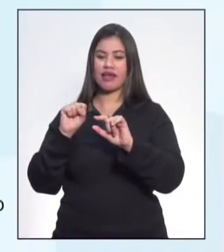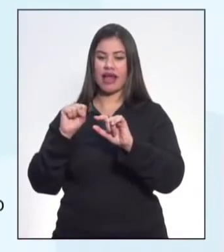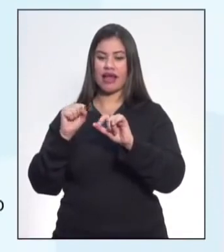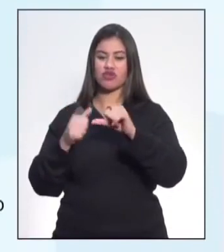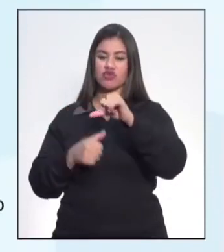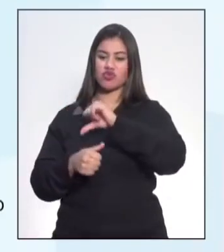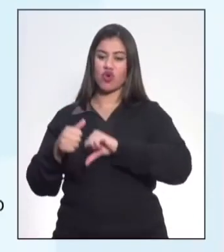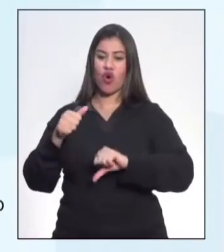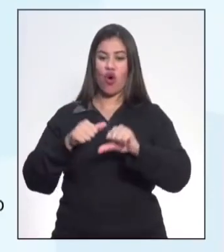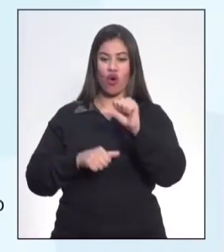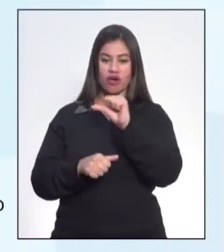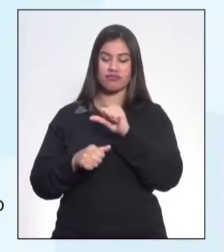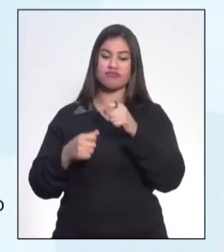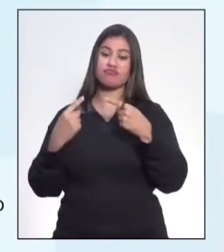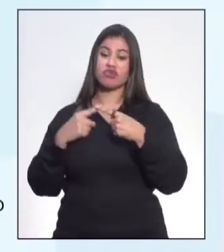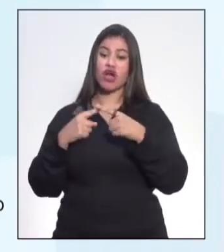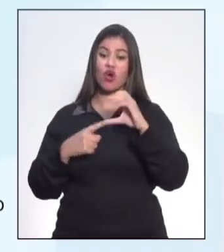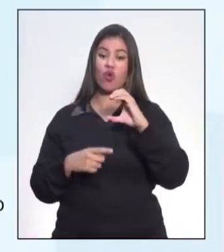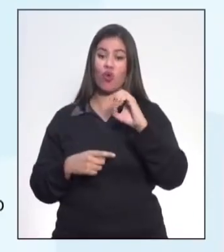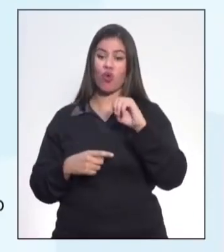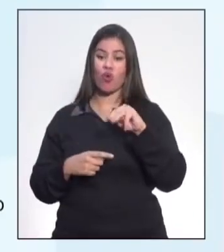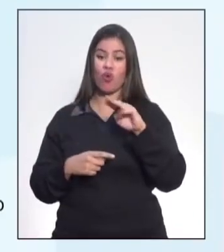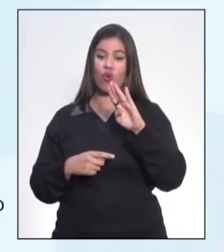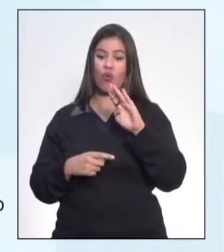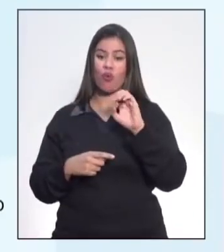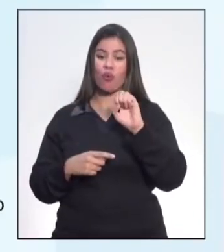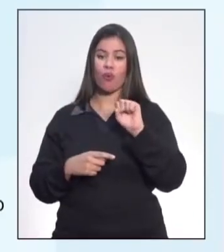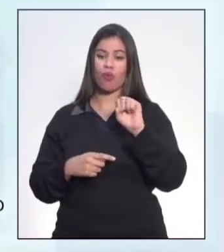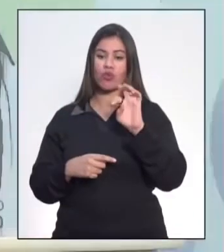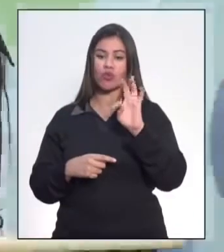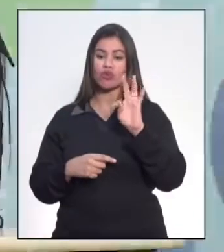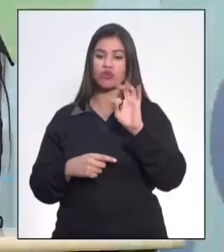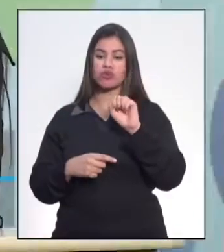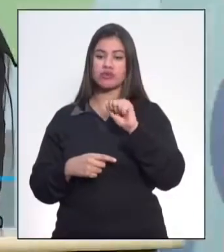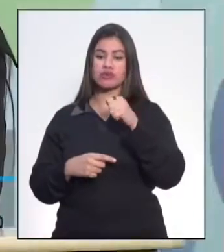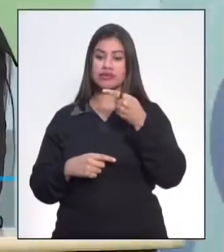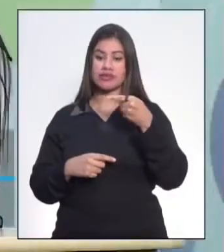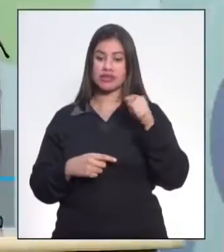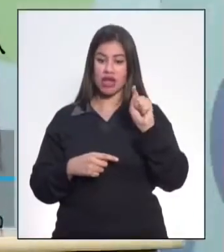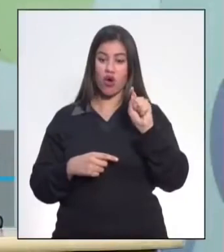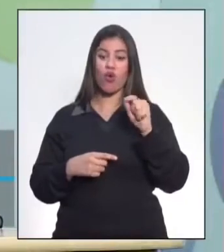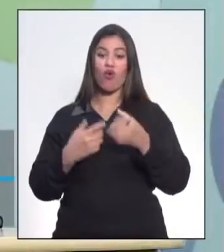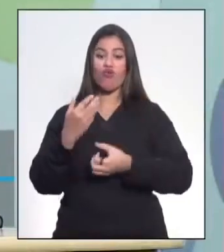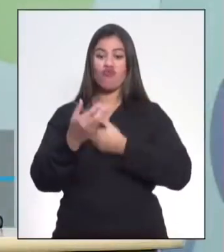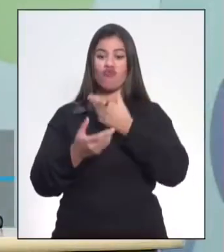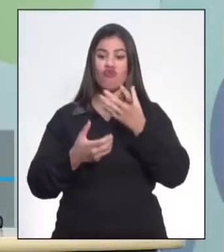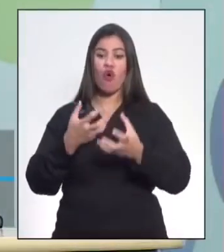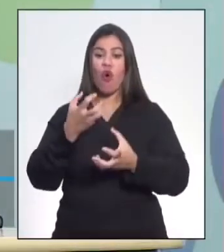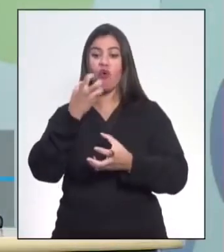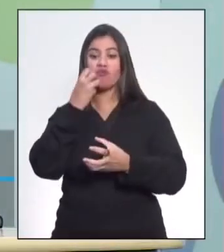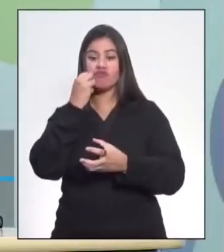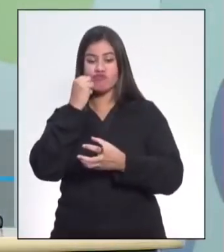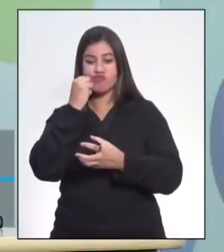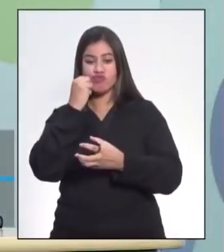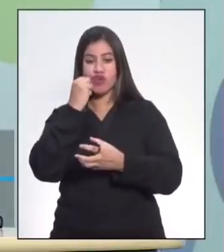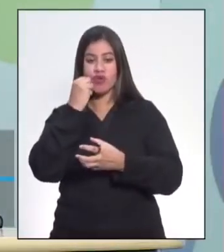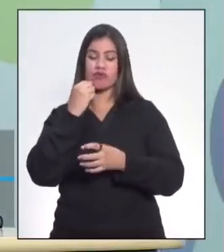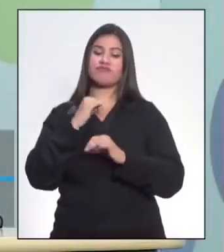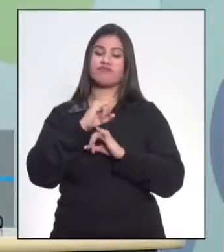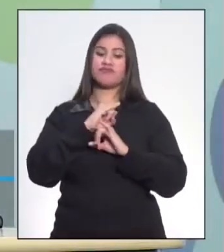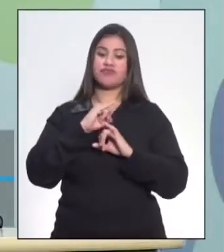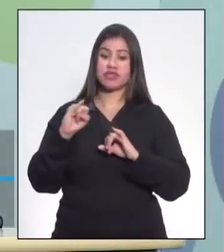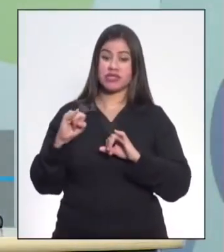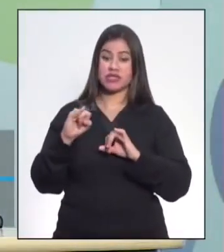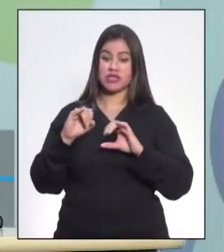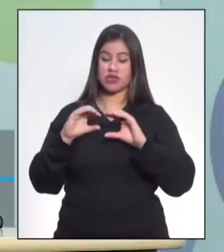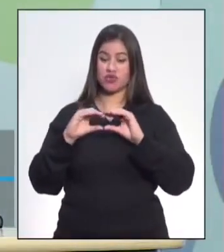na combustão, né, o fogo ele consome também o oxigênio da sala, né? Se a sala estiver totalmente vedada, provavelmente o